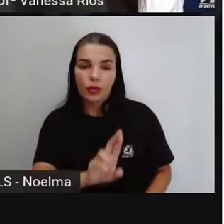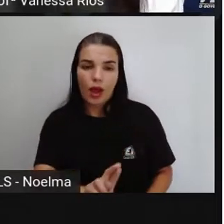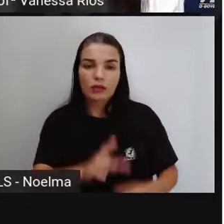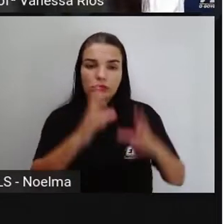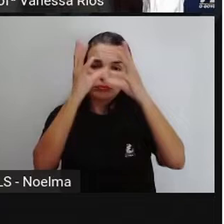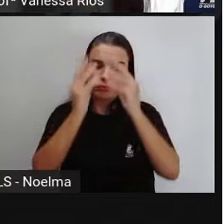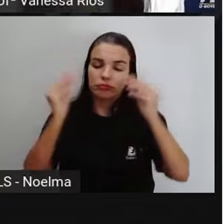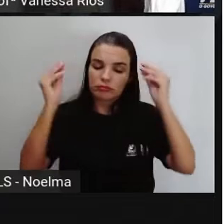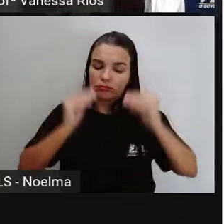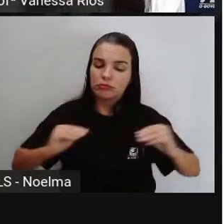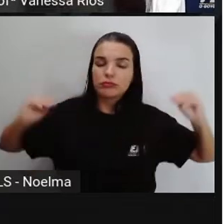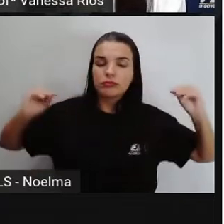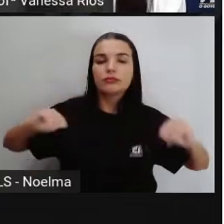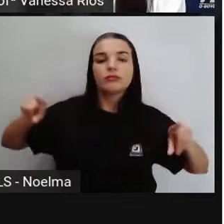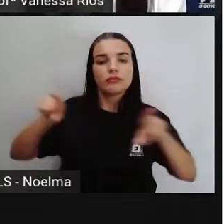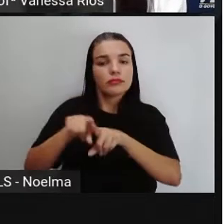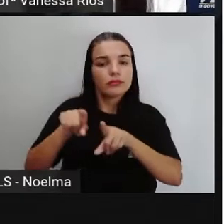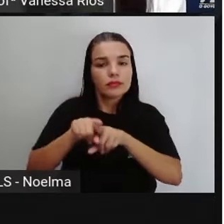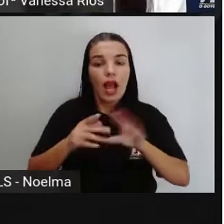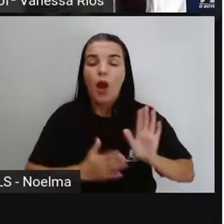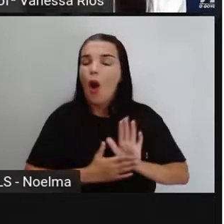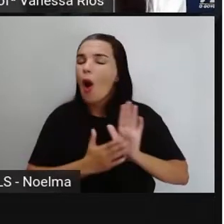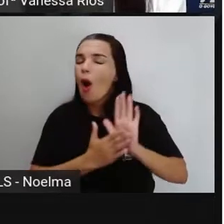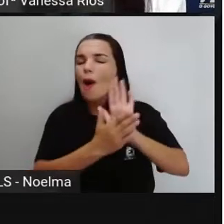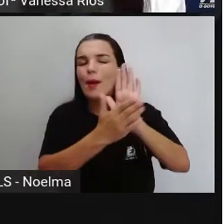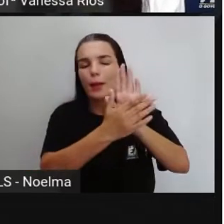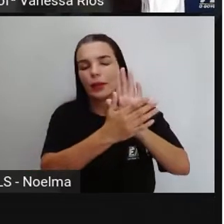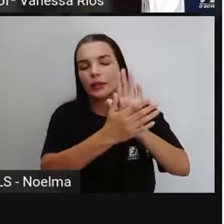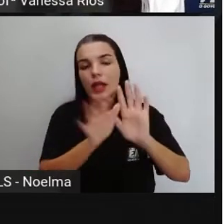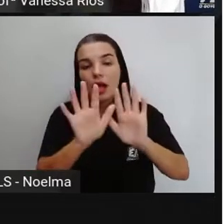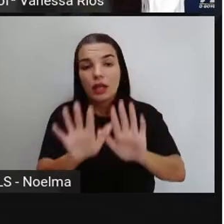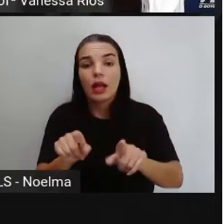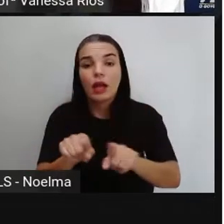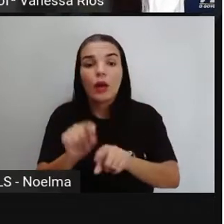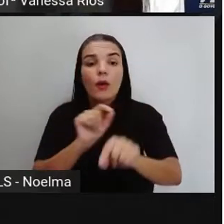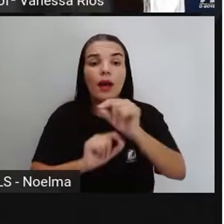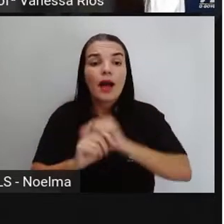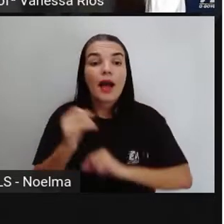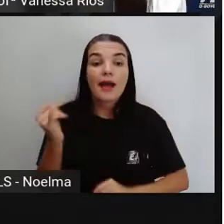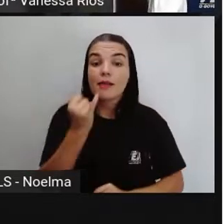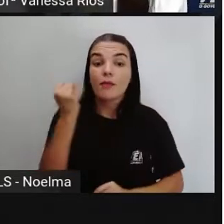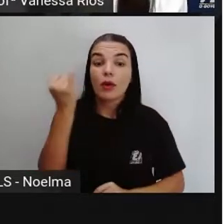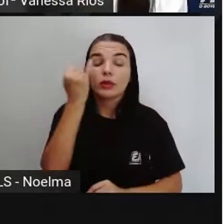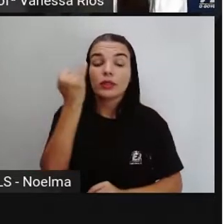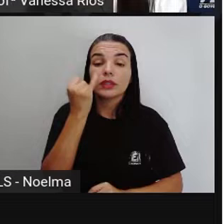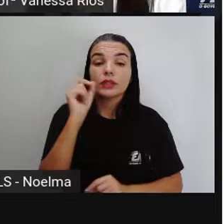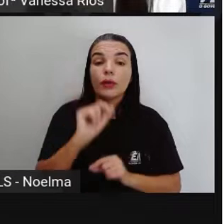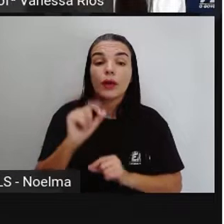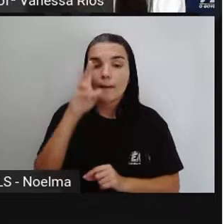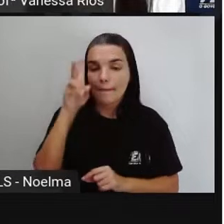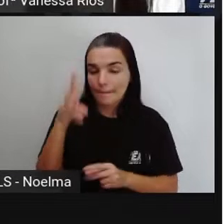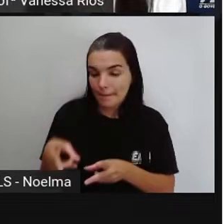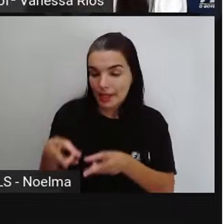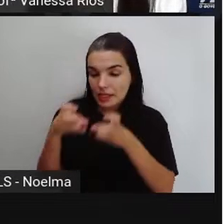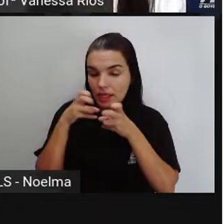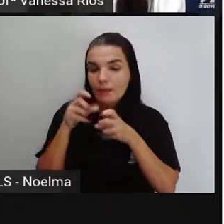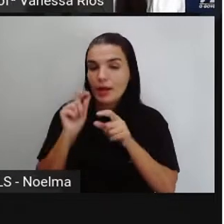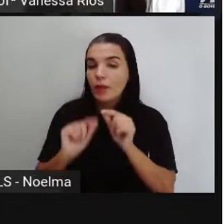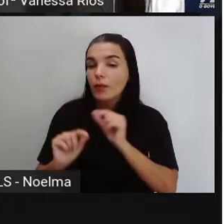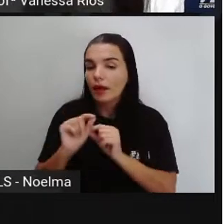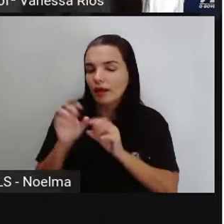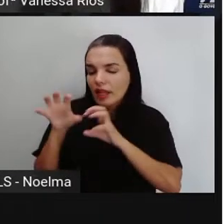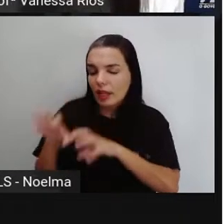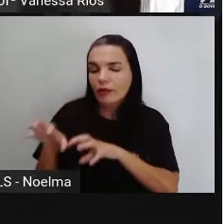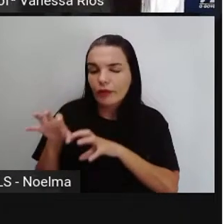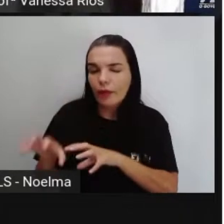ligados aí a essas comemorações. E é bem importante a gente perceber também a influência, né, dos grupos sociais